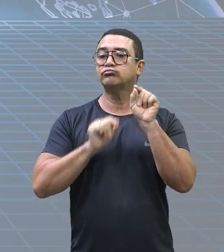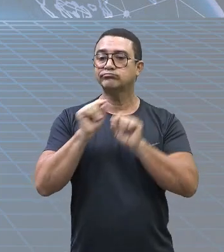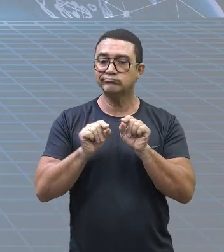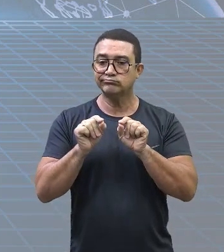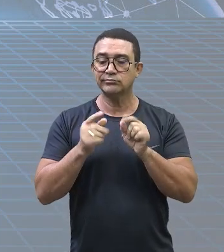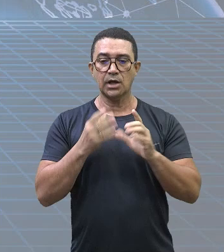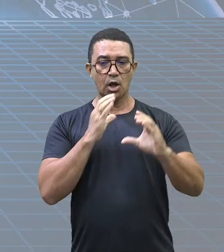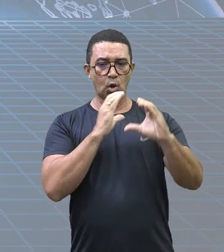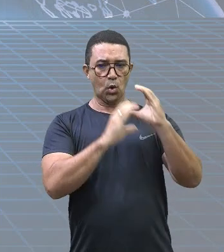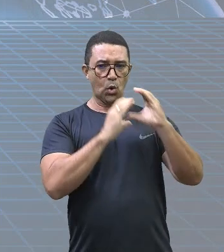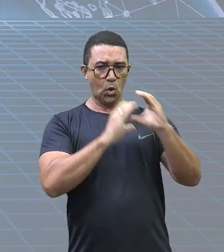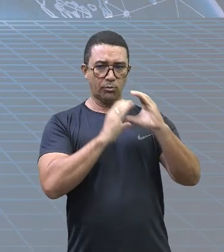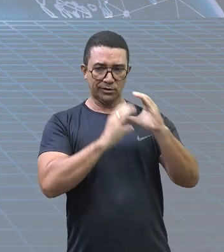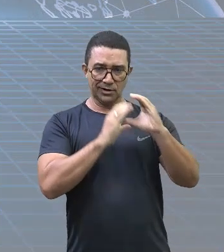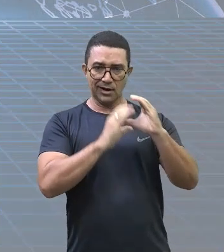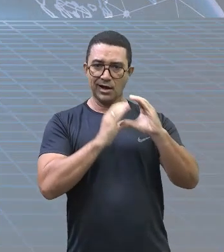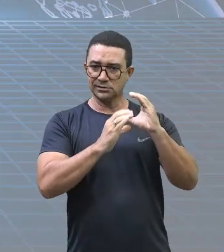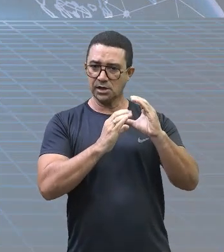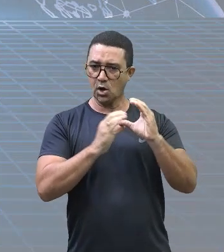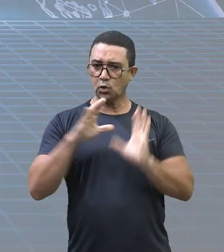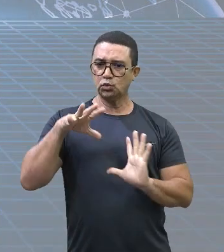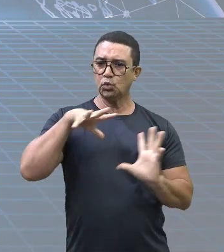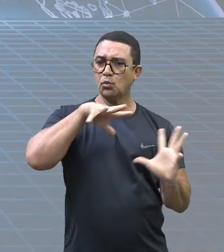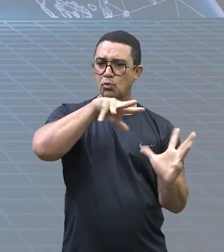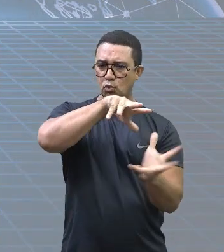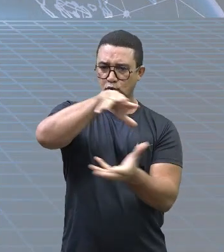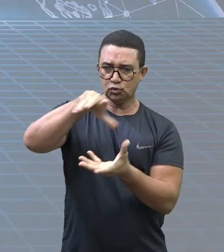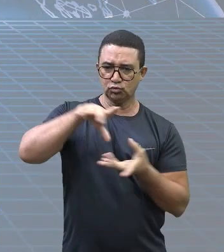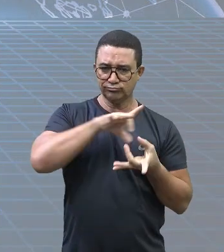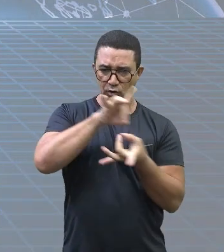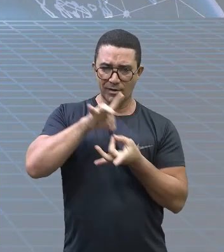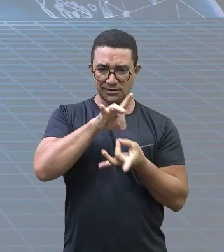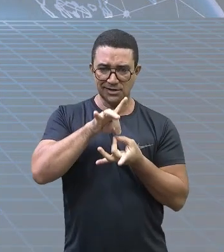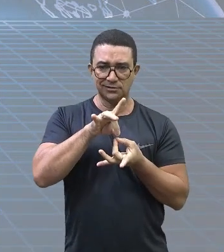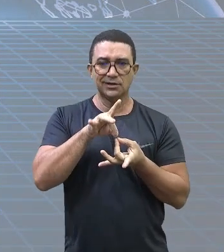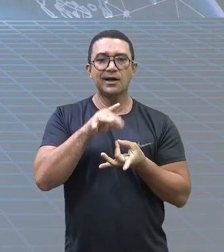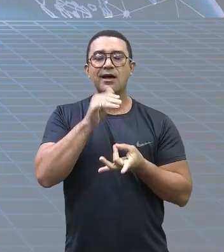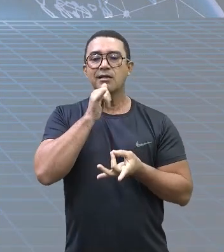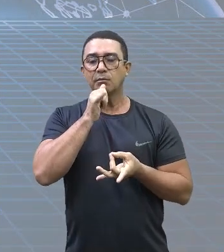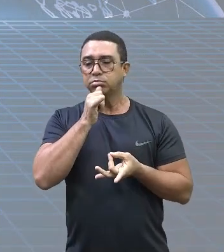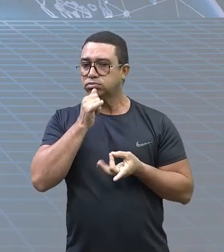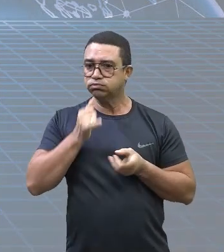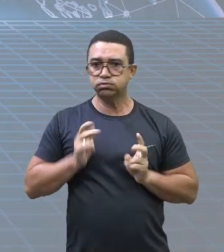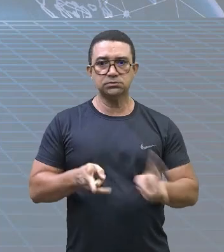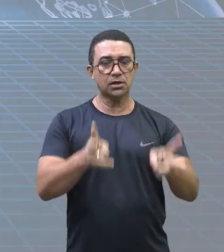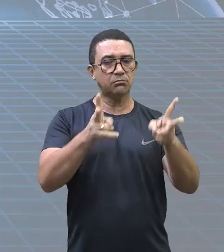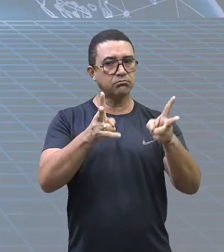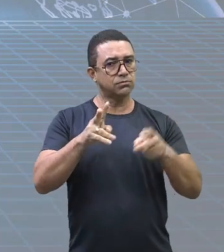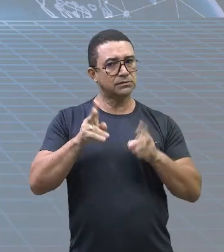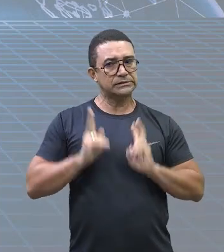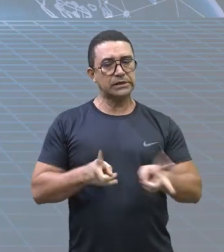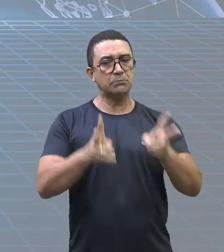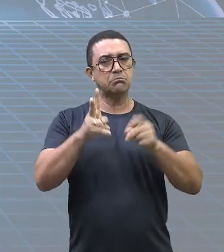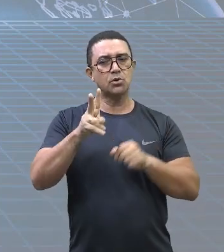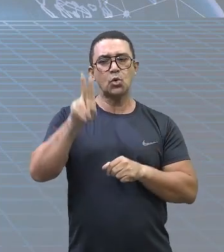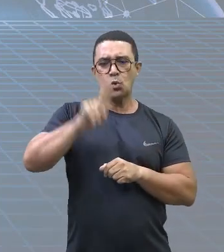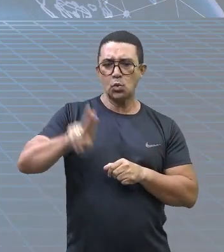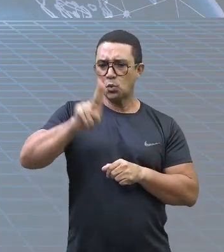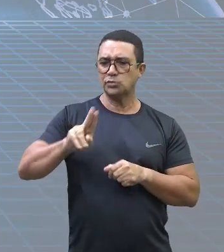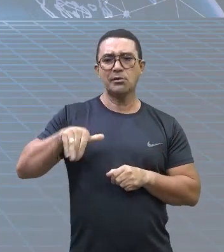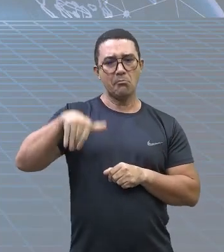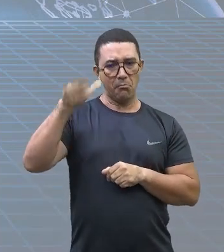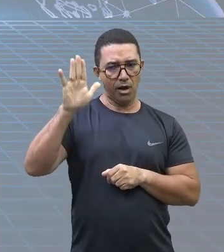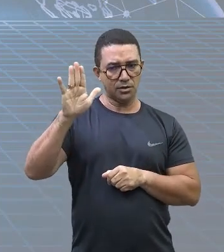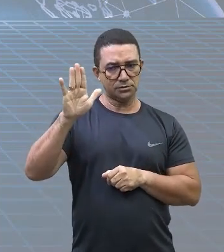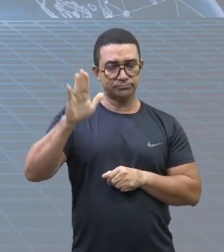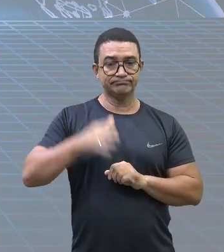da comunicação nesse mundo globalizado, ela está cada vez mais forte, não é verdade? Vocês estão vendo aqui, olha,